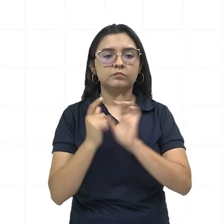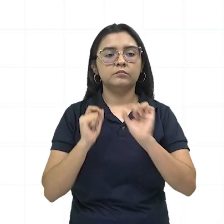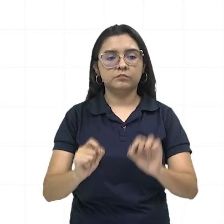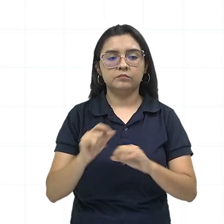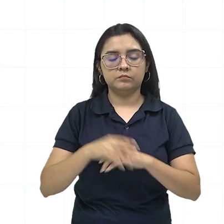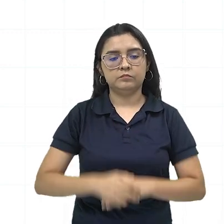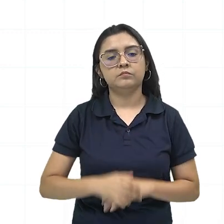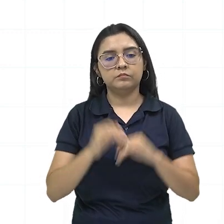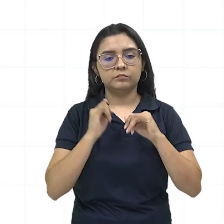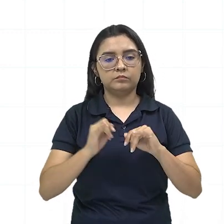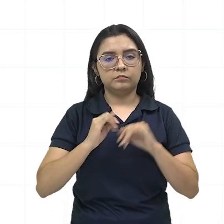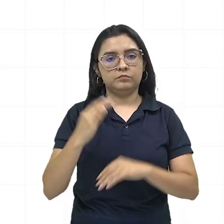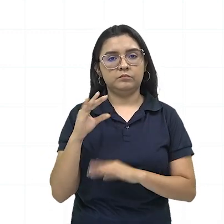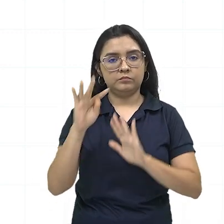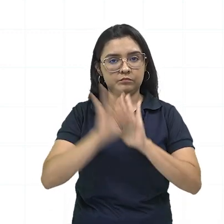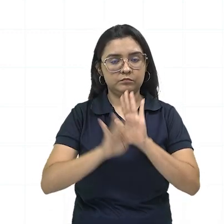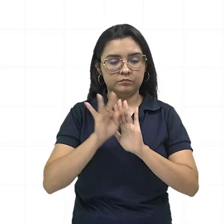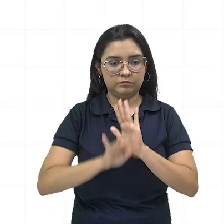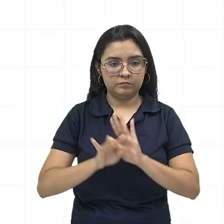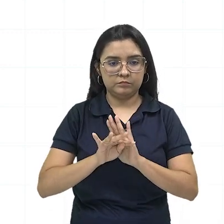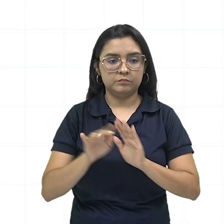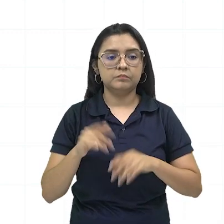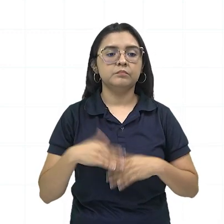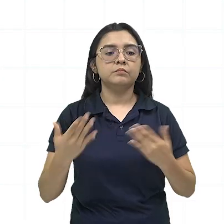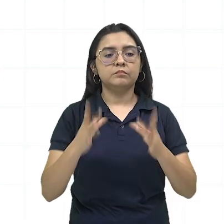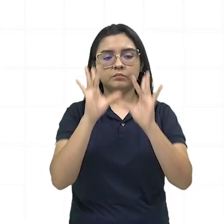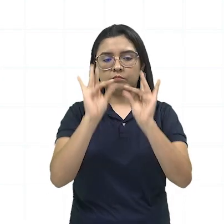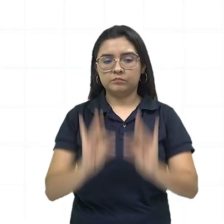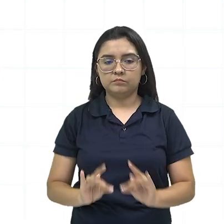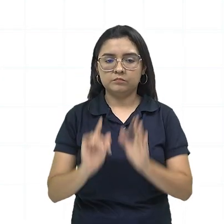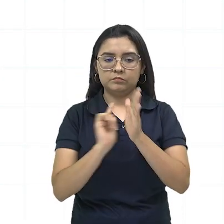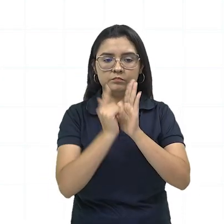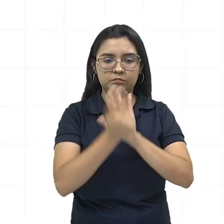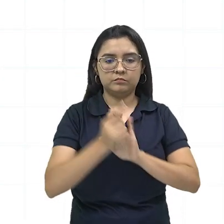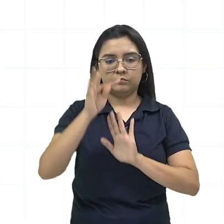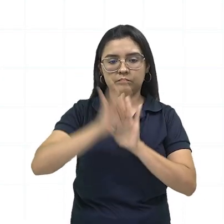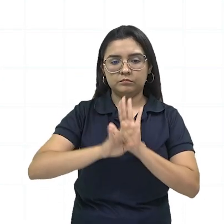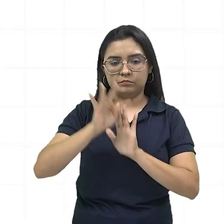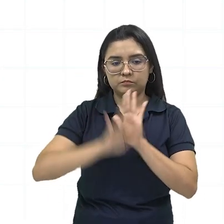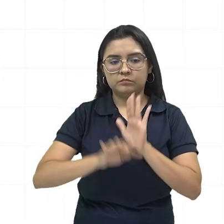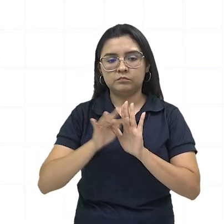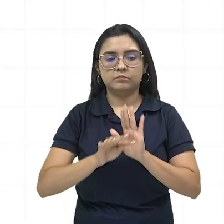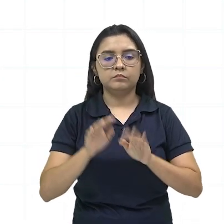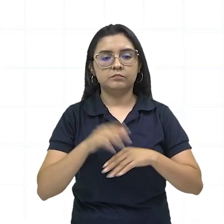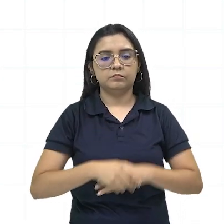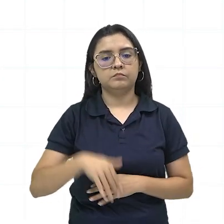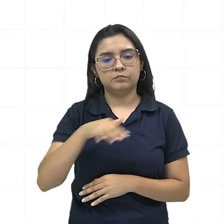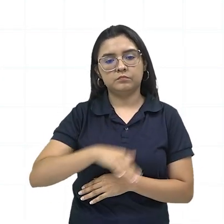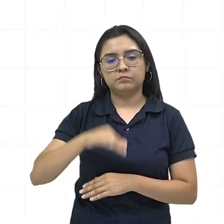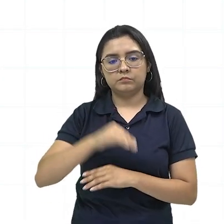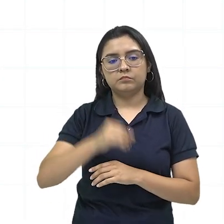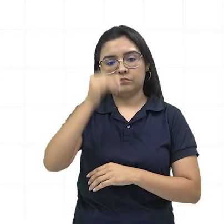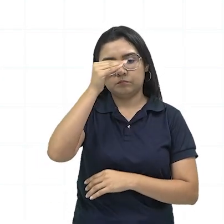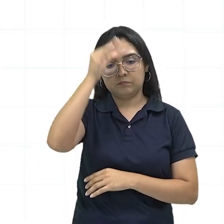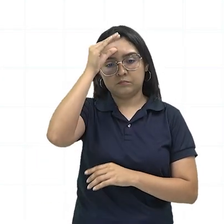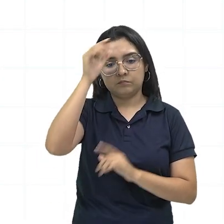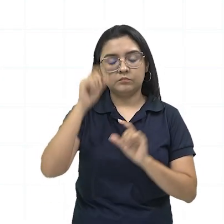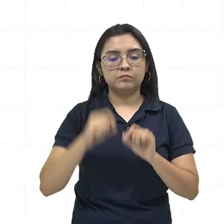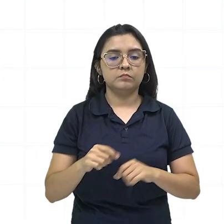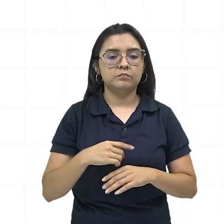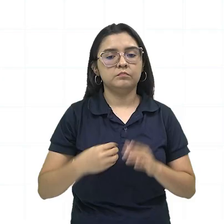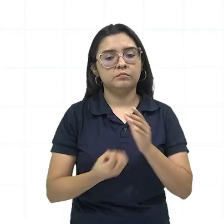divulgação científica, detalhamento, gêneros textuais de divulgação de conhecimentos,